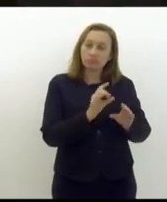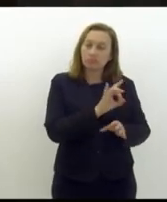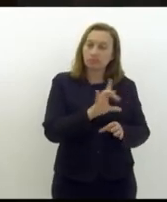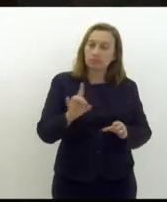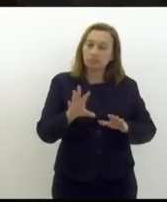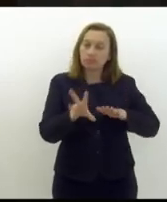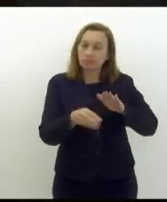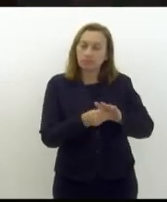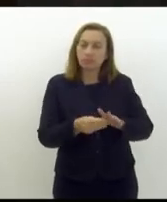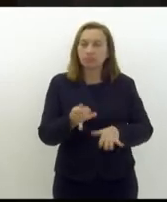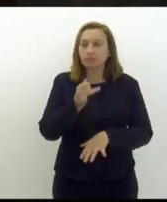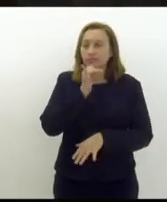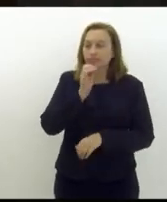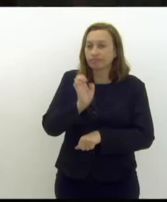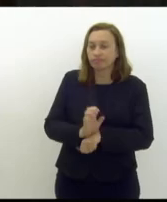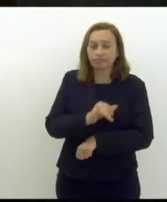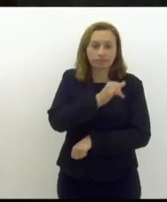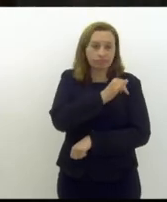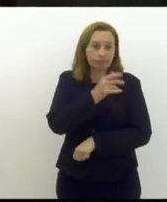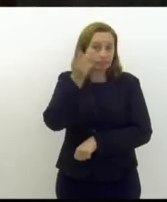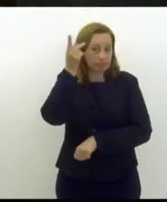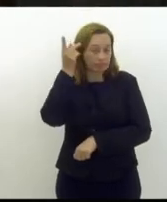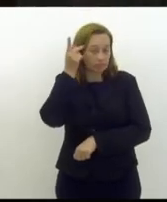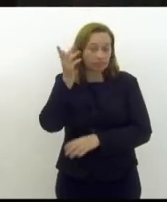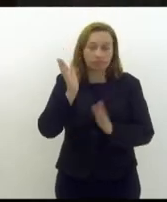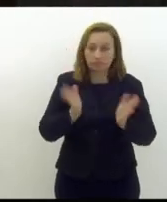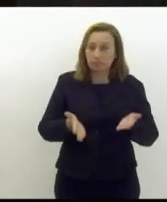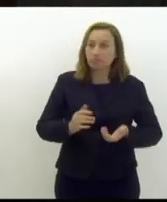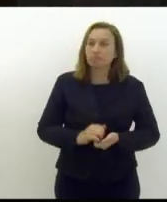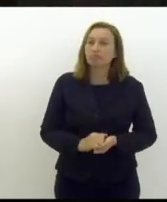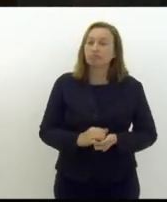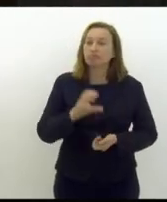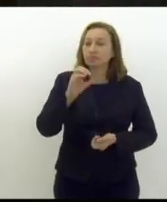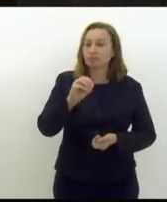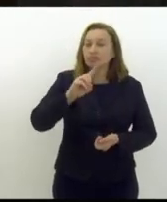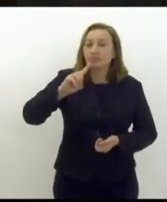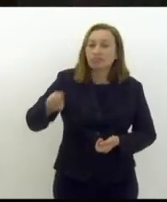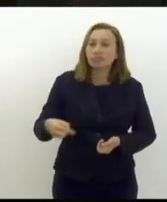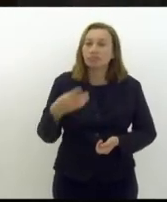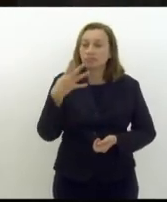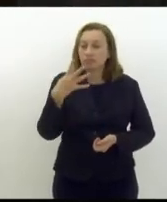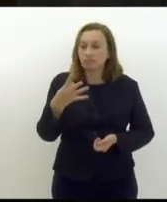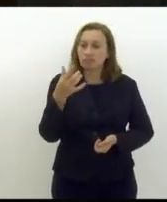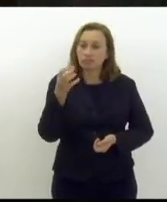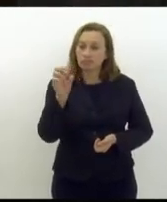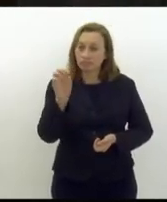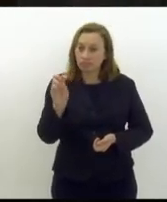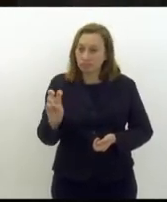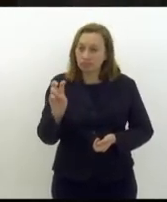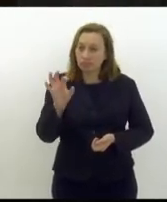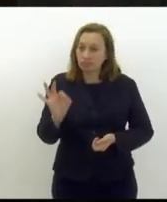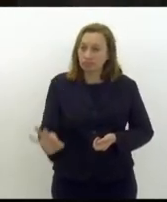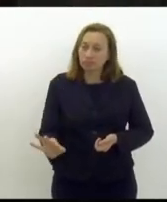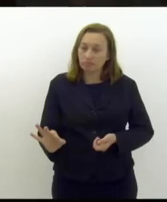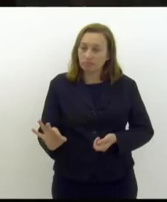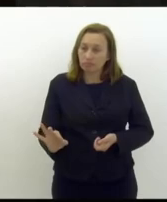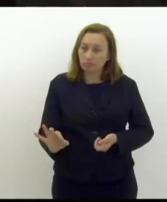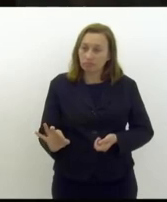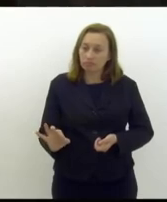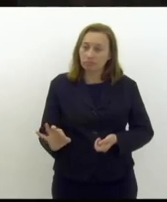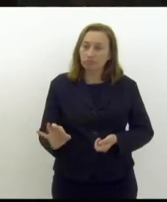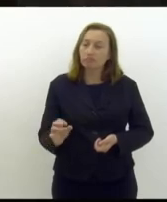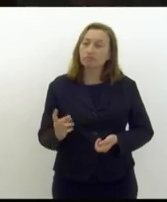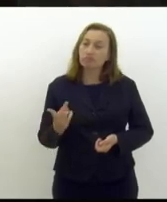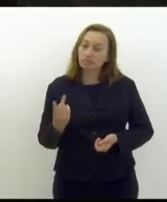o estado de São Paulo hoje já conta com 0,45% da receita corrente